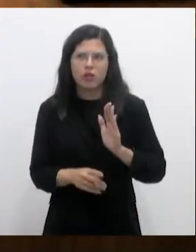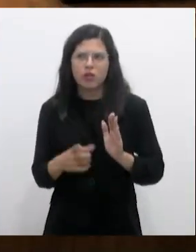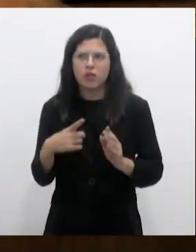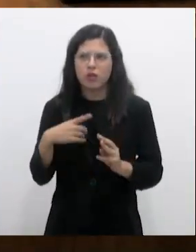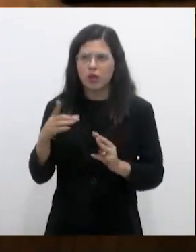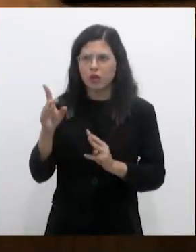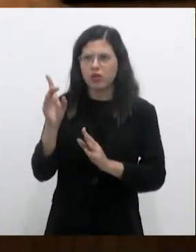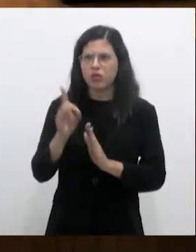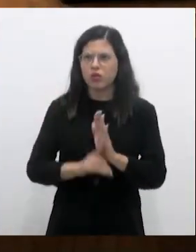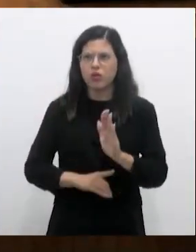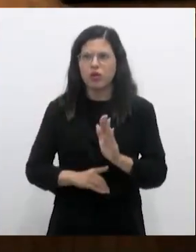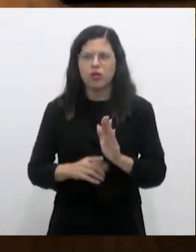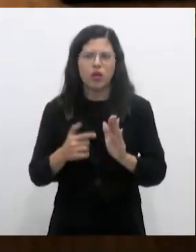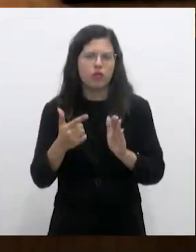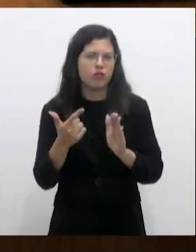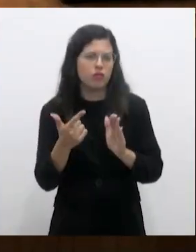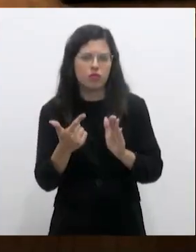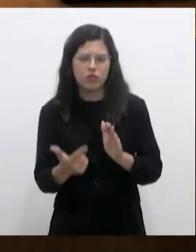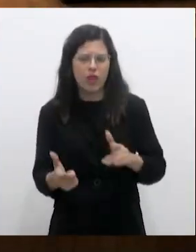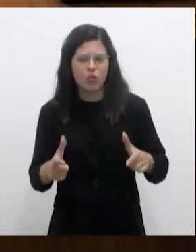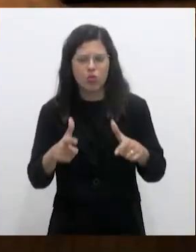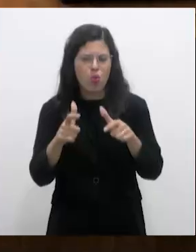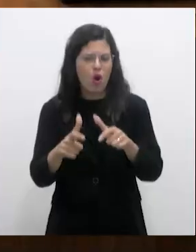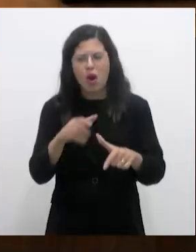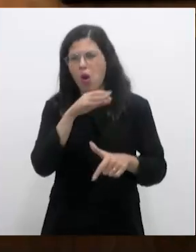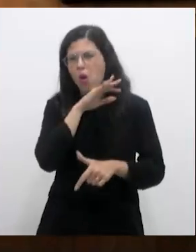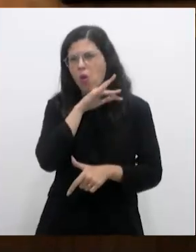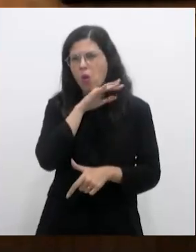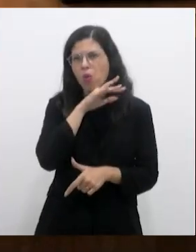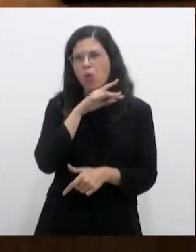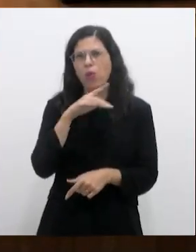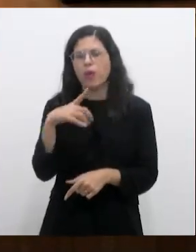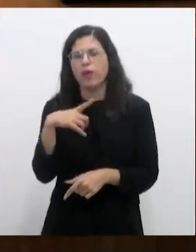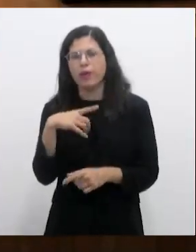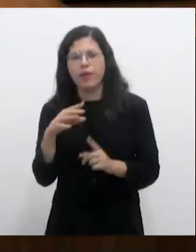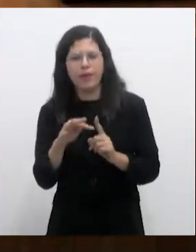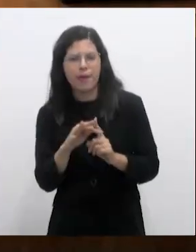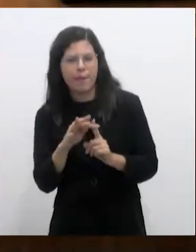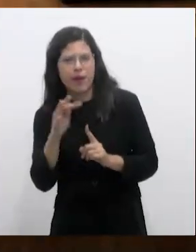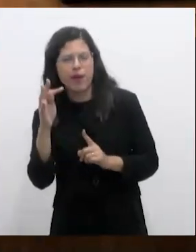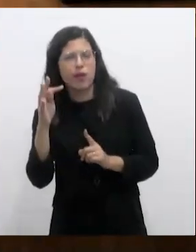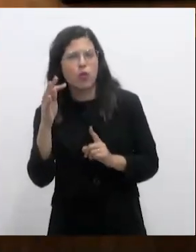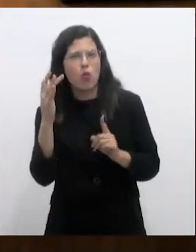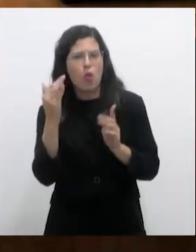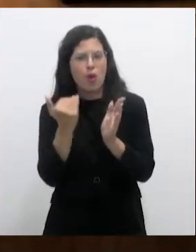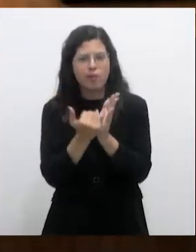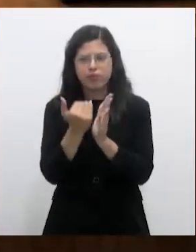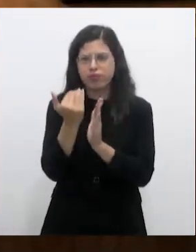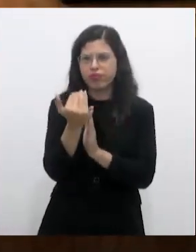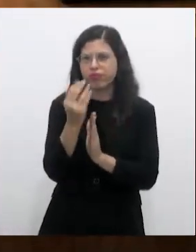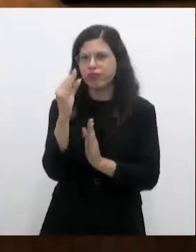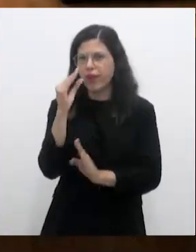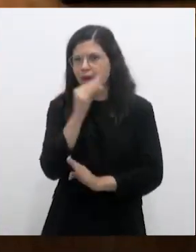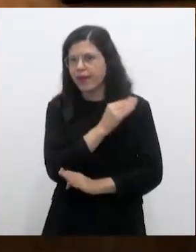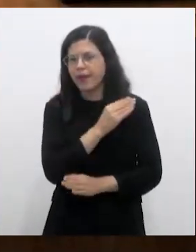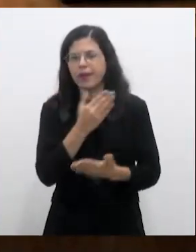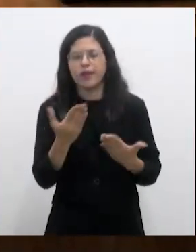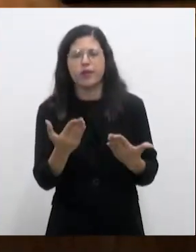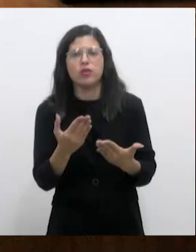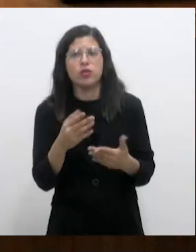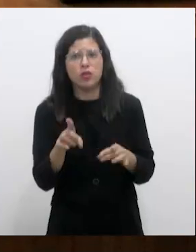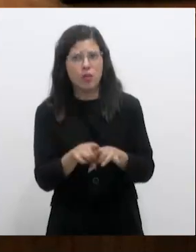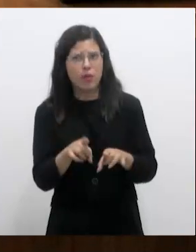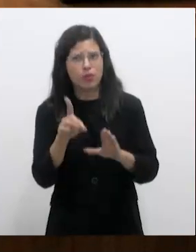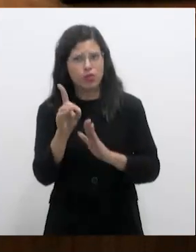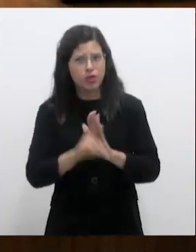num espaço horrível, a questão da exposição de temperatura elevada, direito à hidratação. Então,